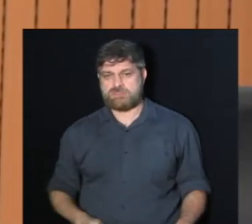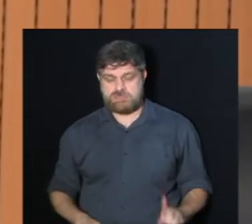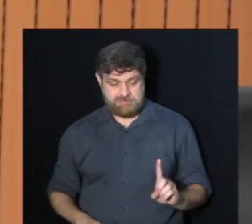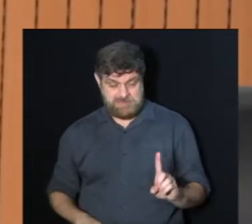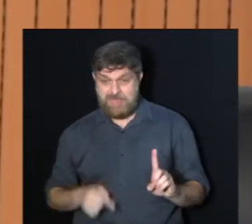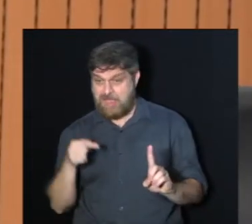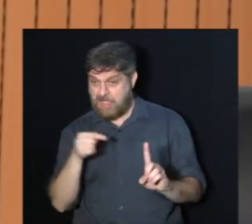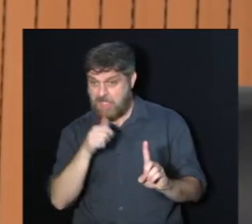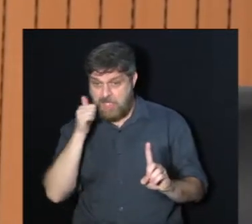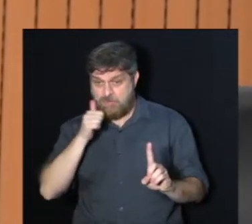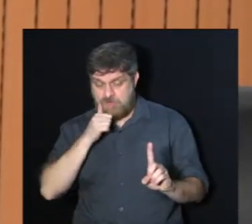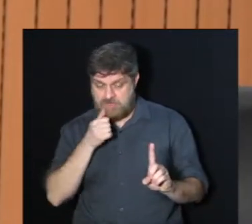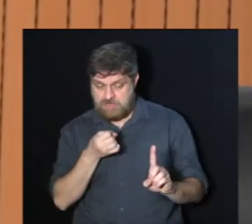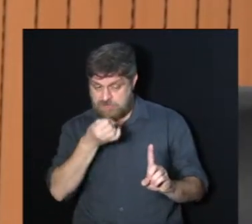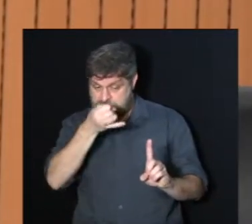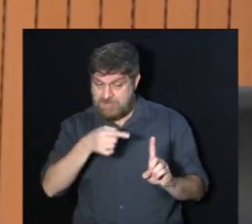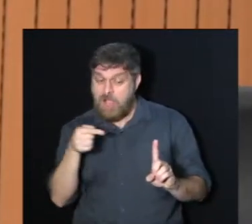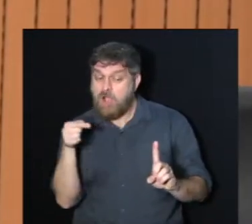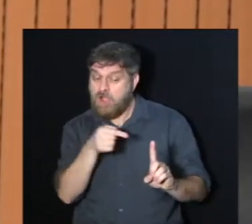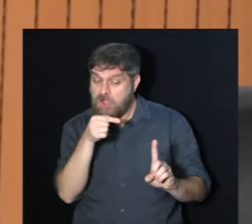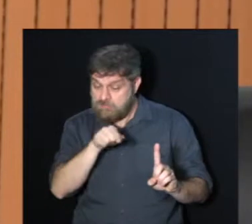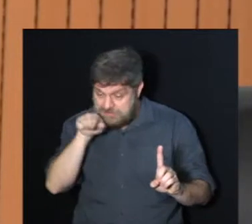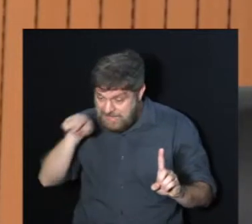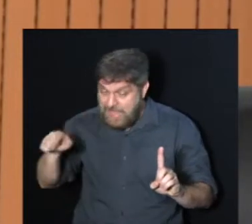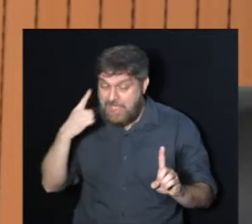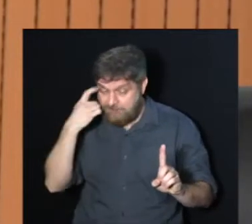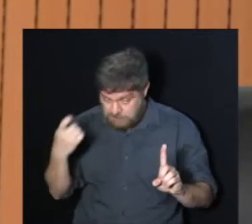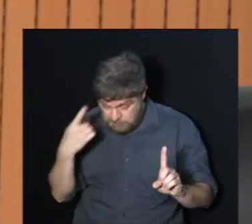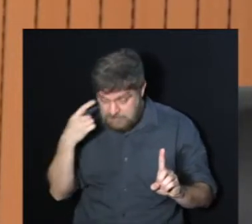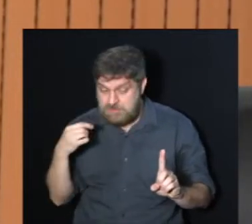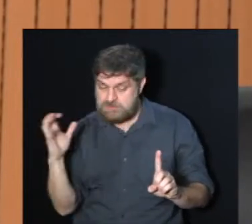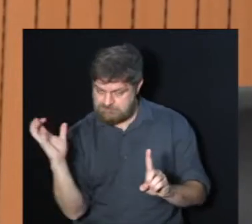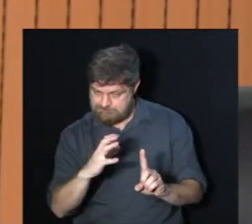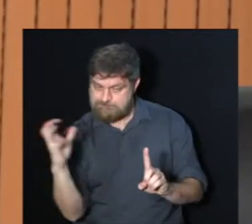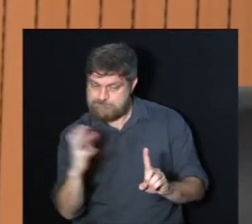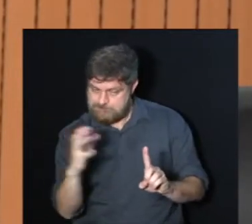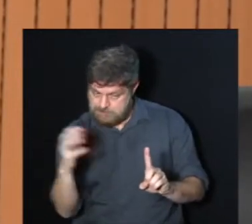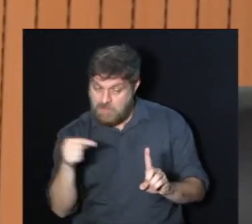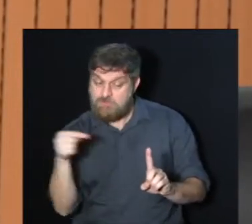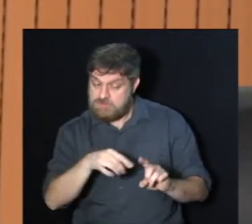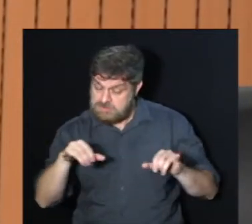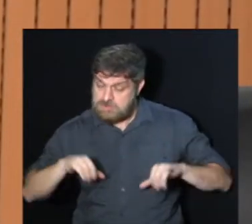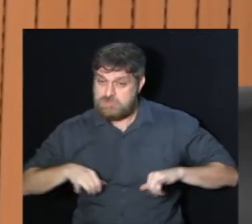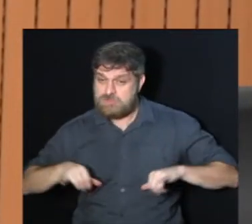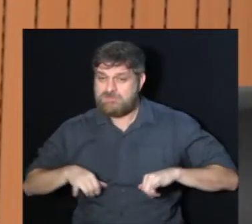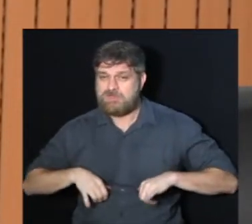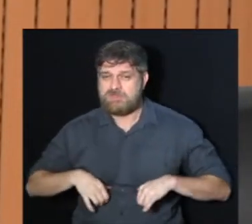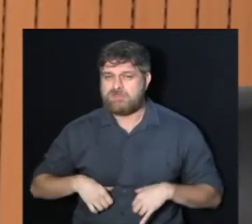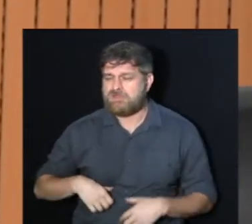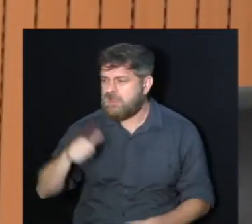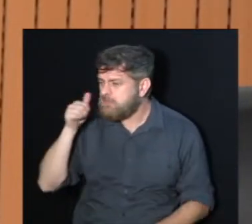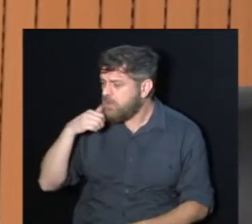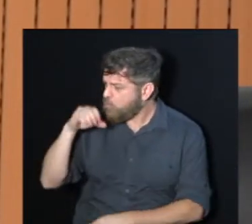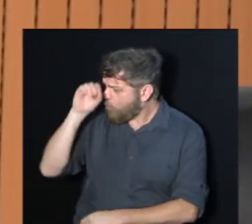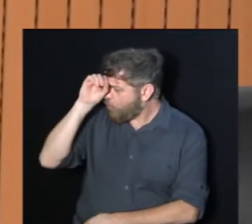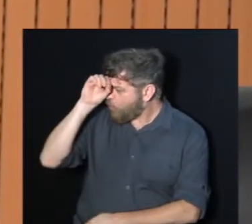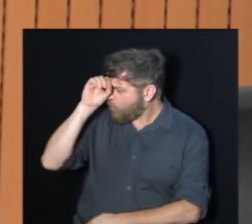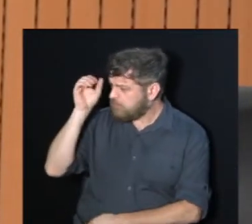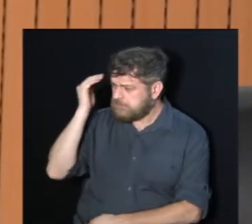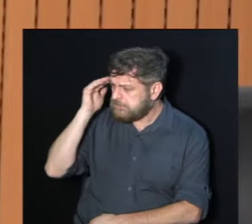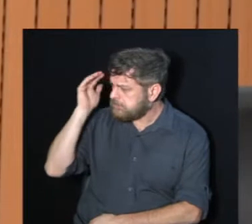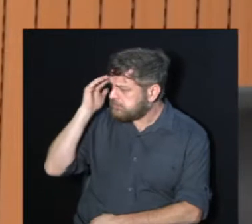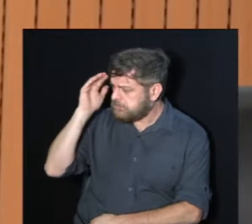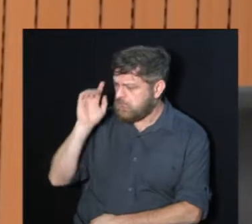mulher que ela está sofrendo violência. Fica muito, ela não entende, por causa